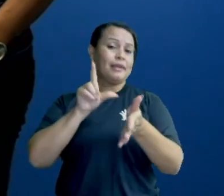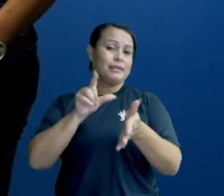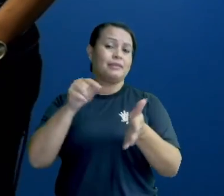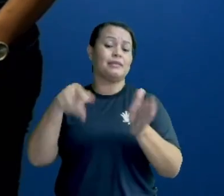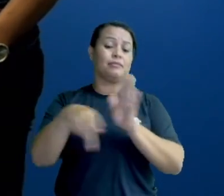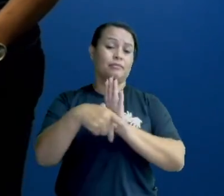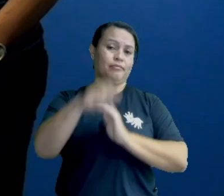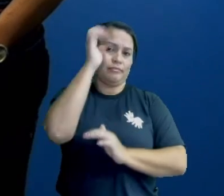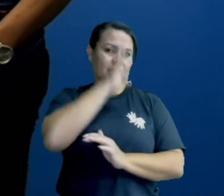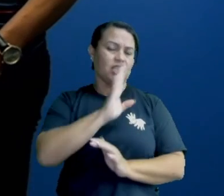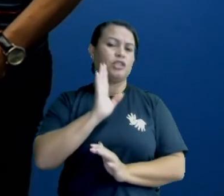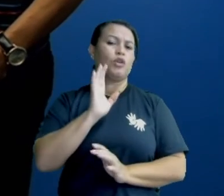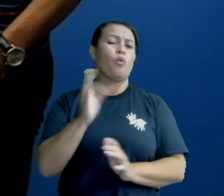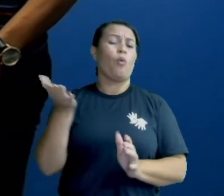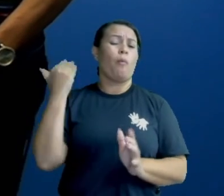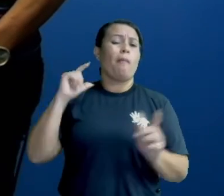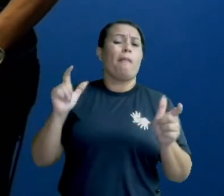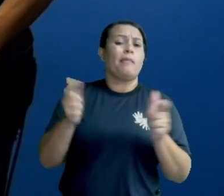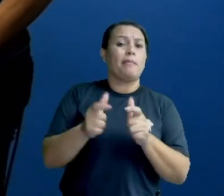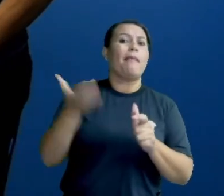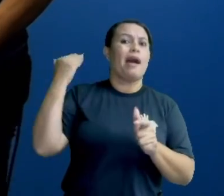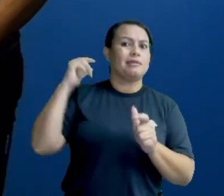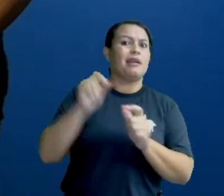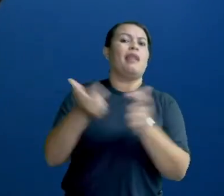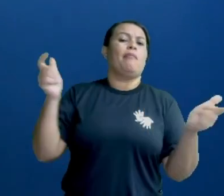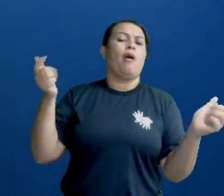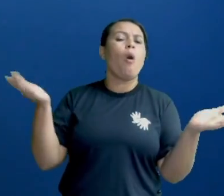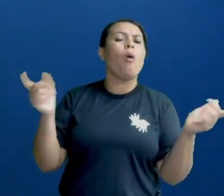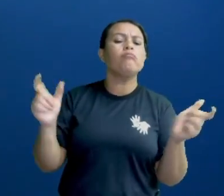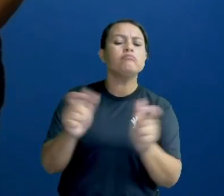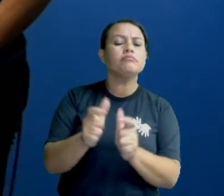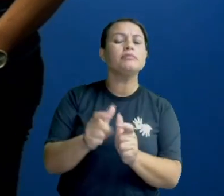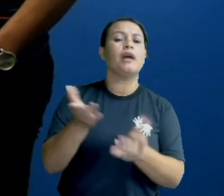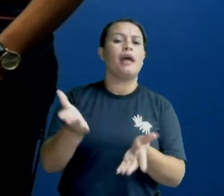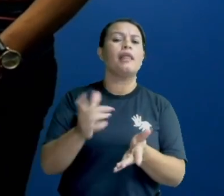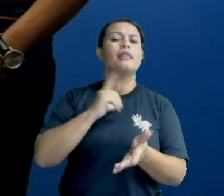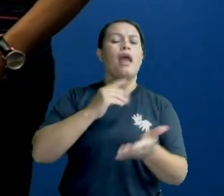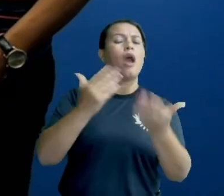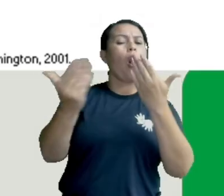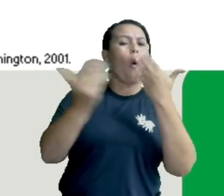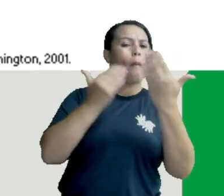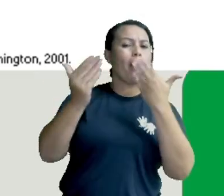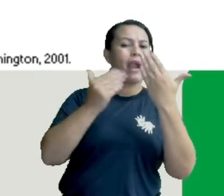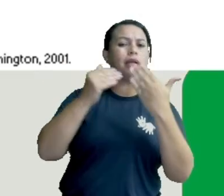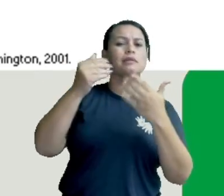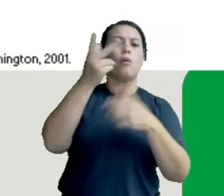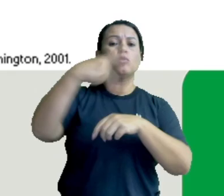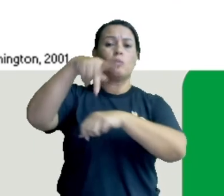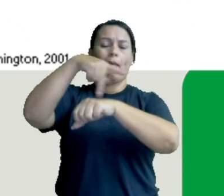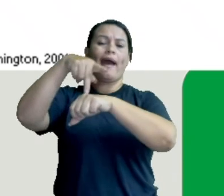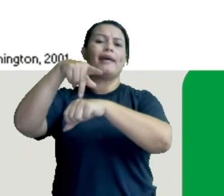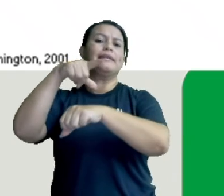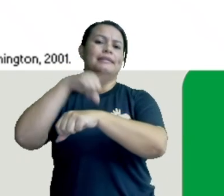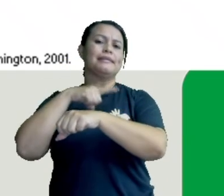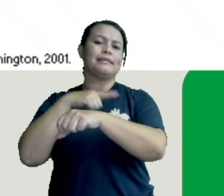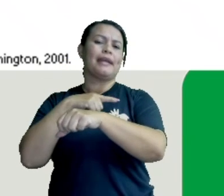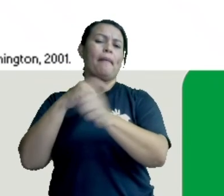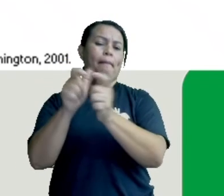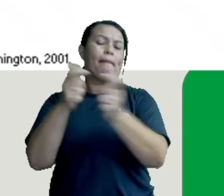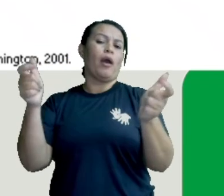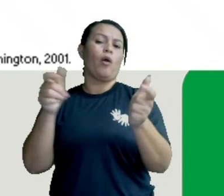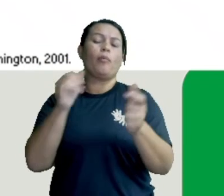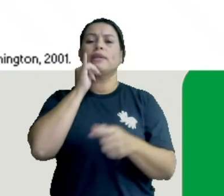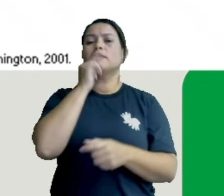hoje ela é bem menor do que no passado, só que em comparação a outros países ela ainda está um pouco alta. Por exemplo, nesse dado de